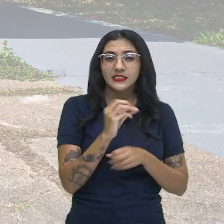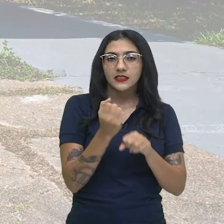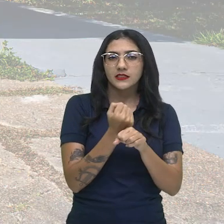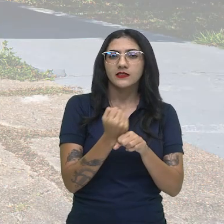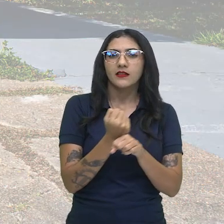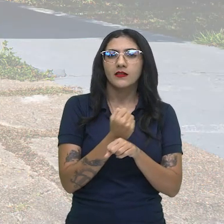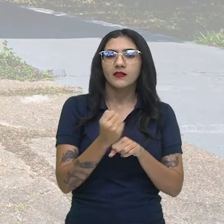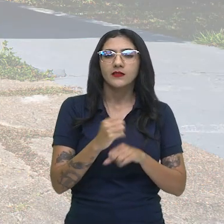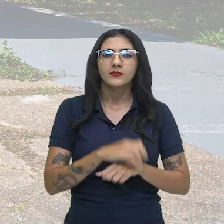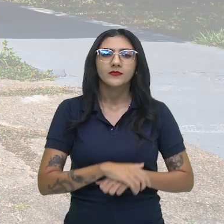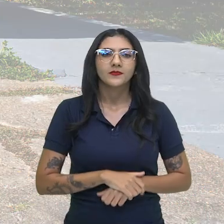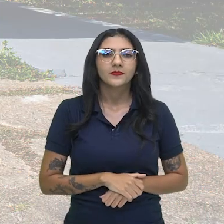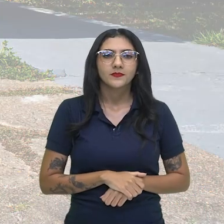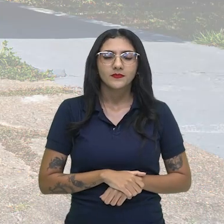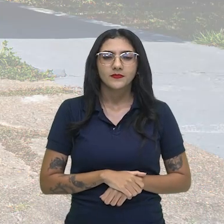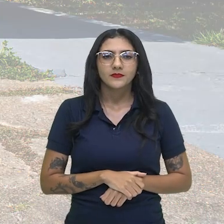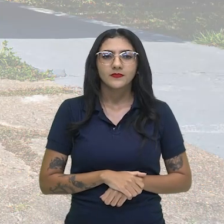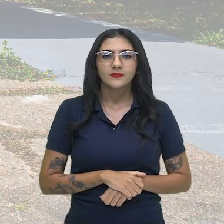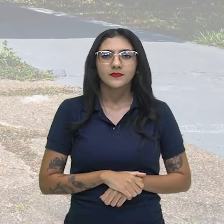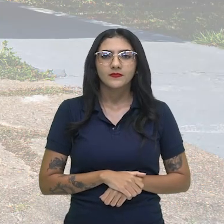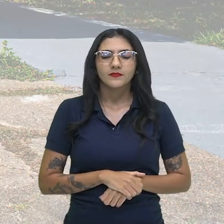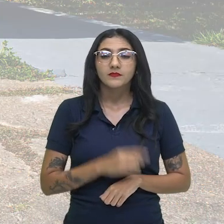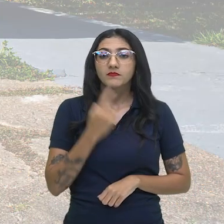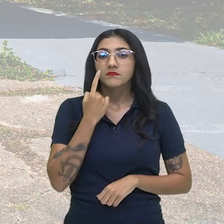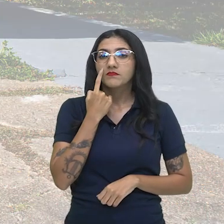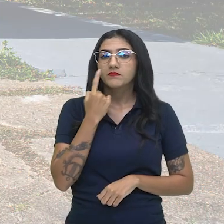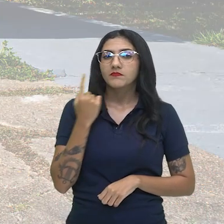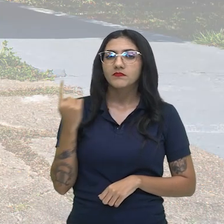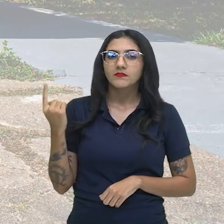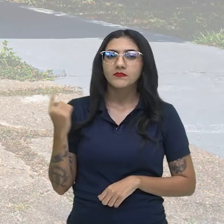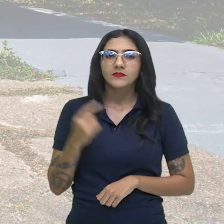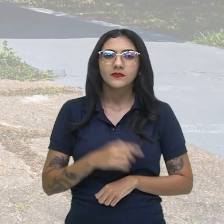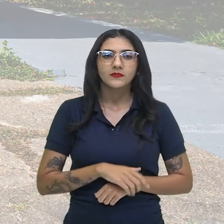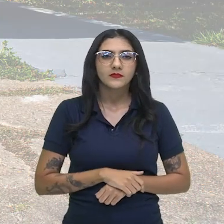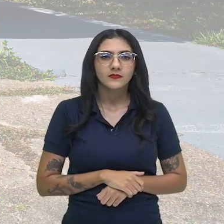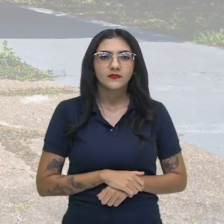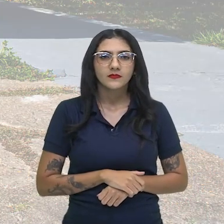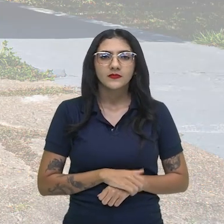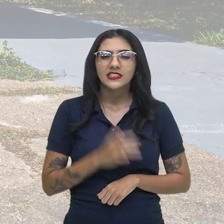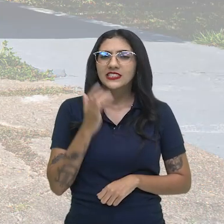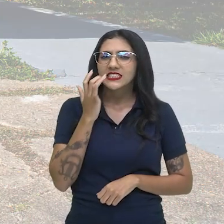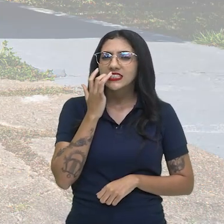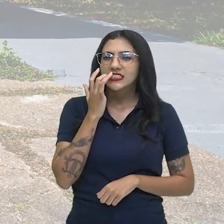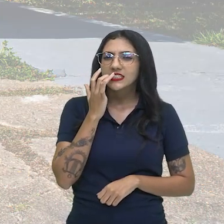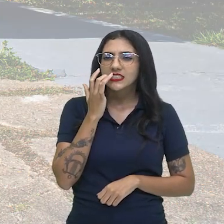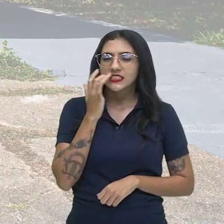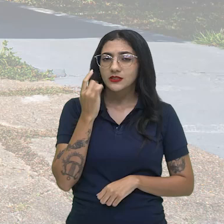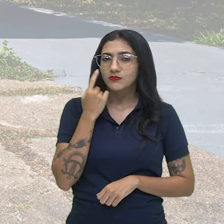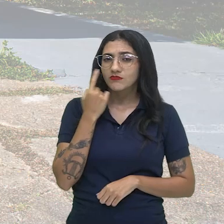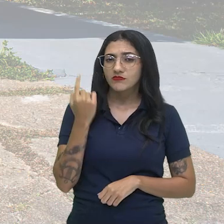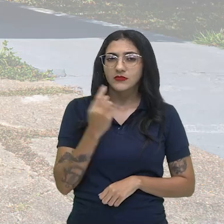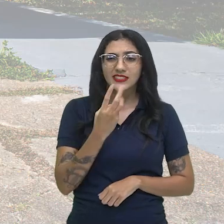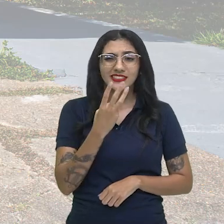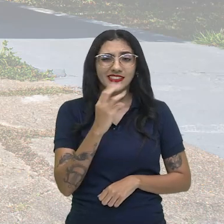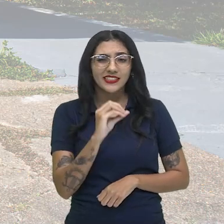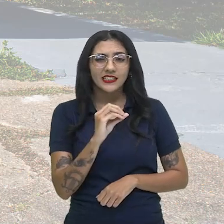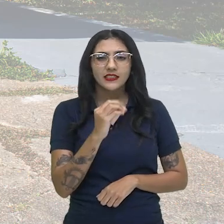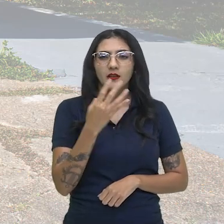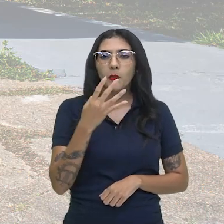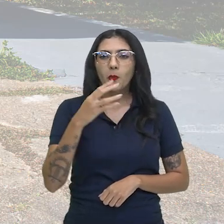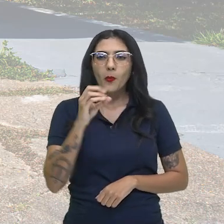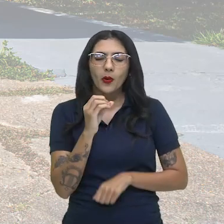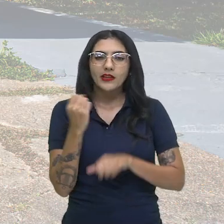certo? Temos também, continuando ali, né, professora? Plástico, sacolinha de plástico de 30 a 40 anos. Se for